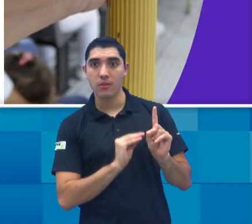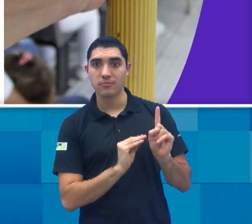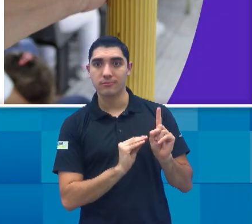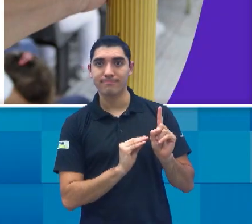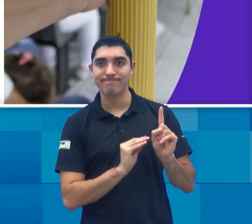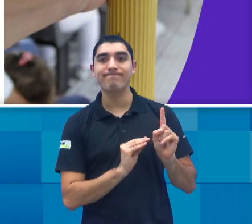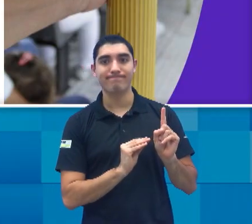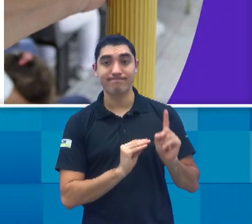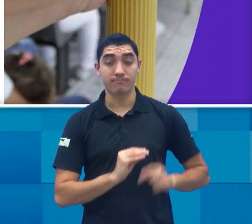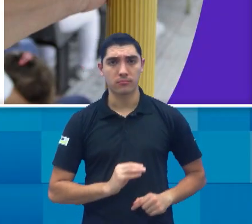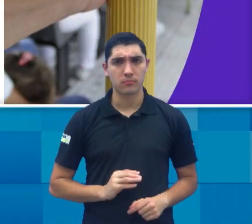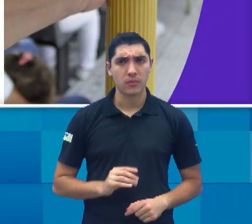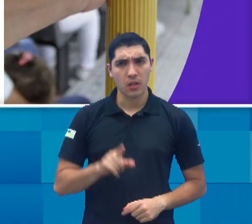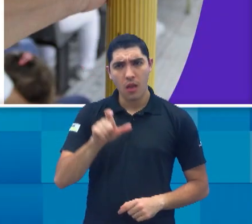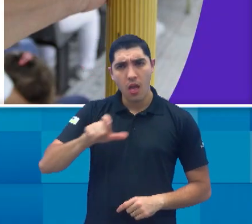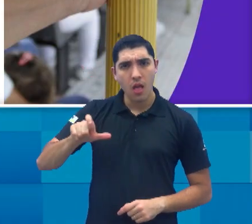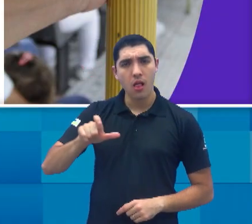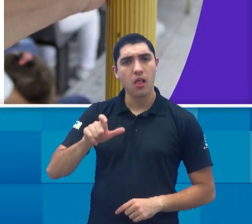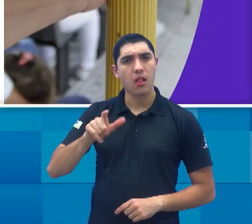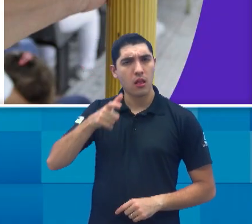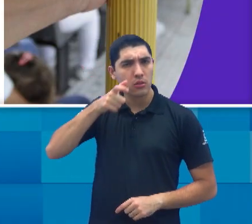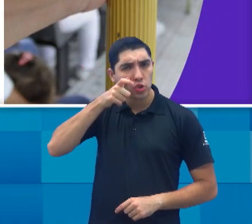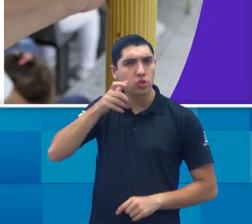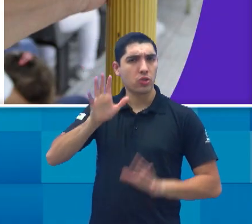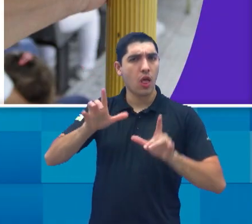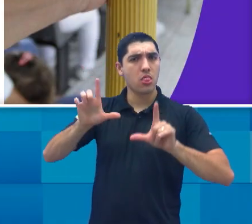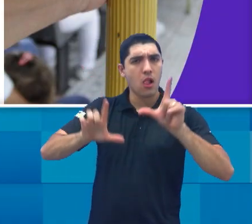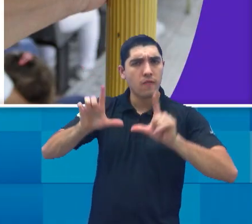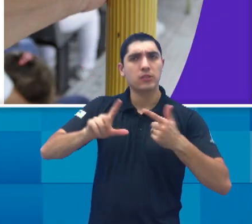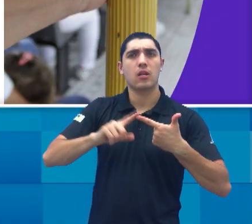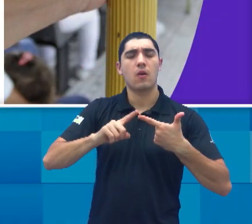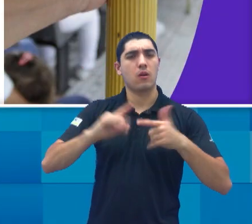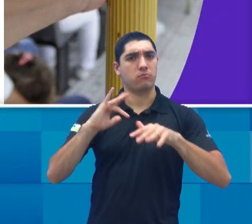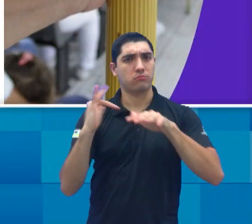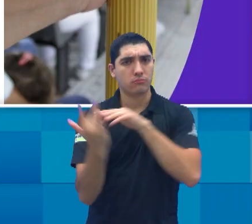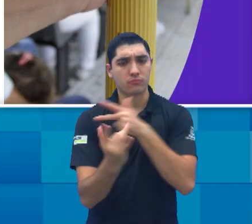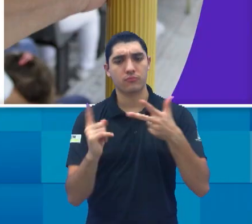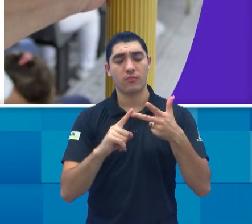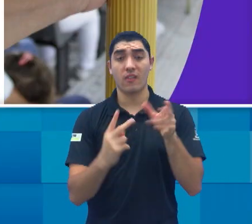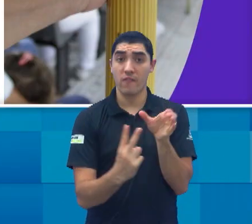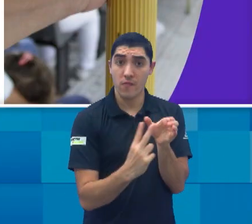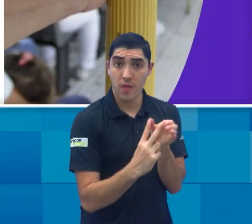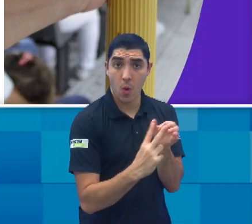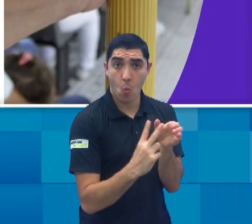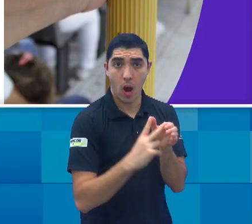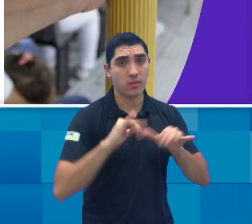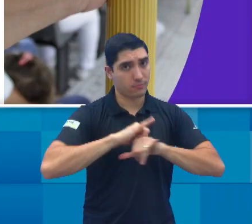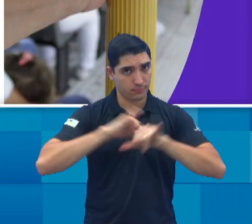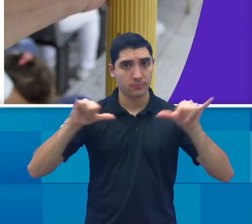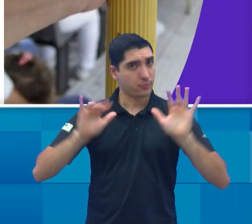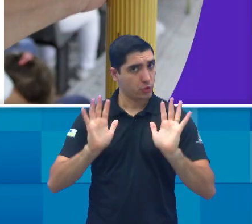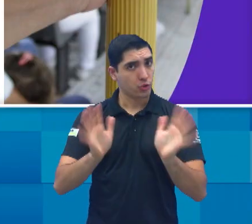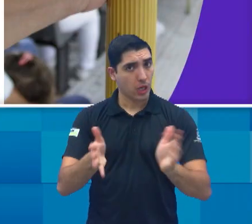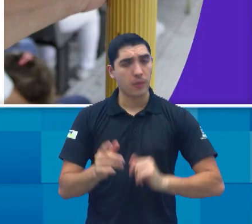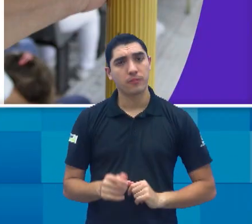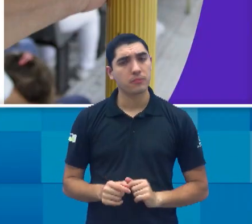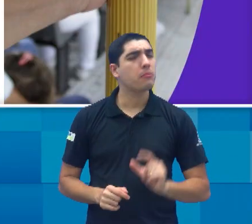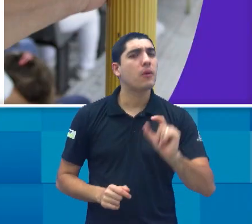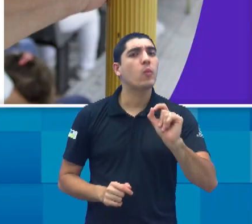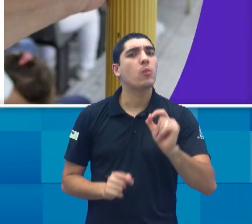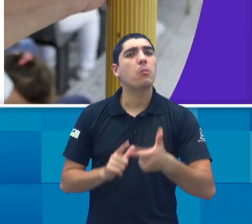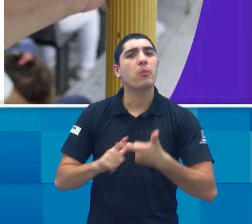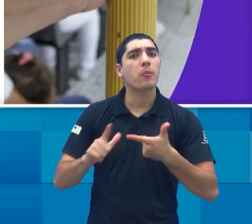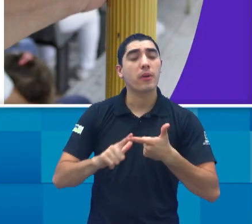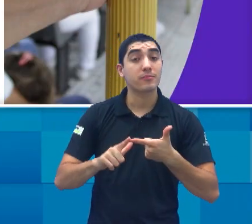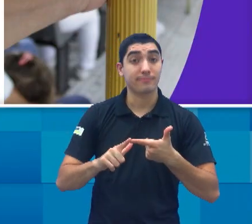Acho que o pessoal viu, né? Saiu na TV, saiu nas redes sociais, saiu na Vanguarda. Mas qual foi o problema?